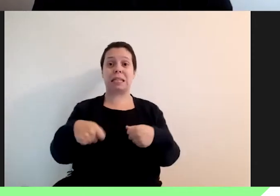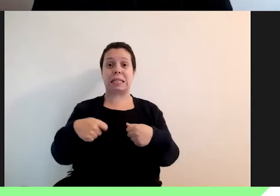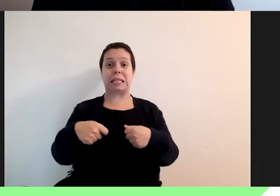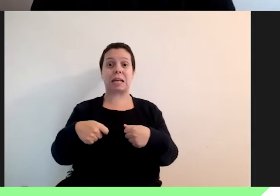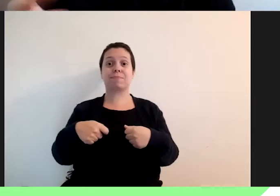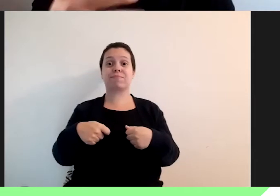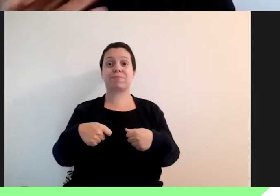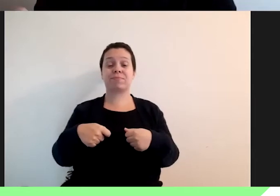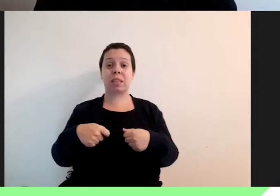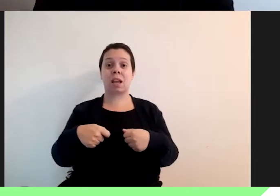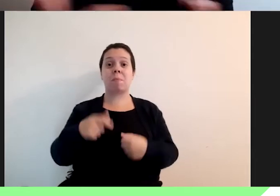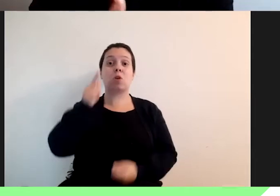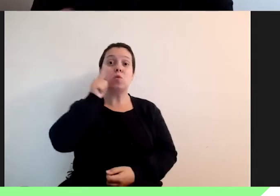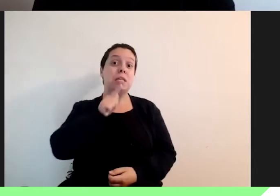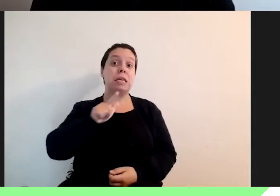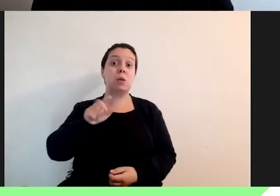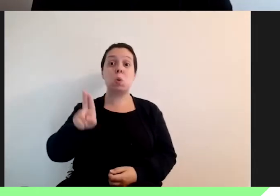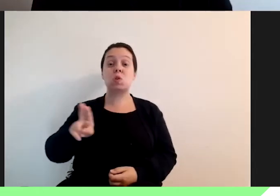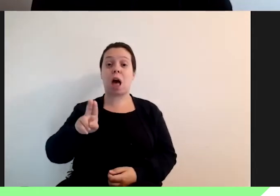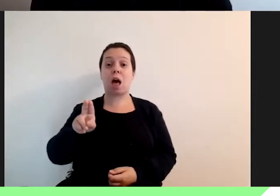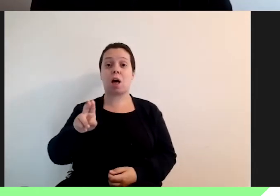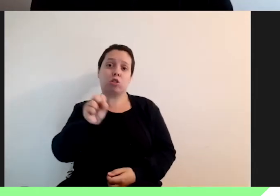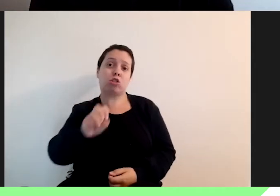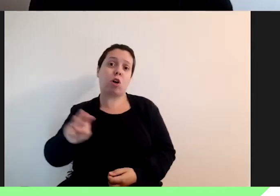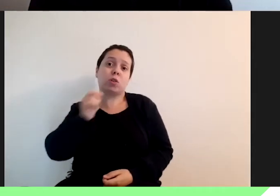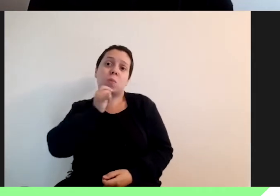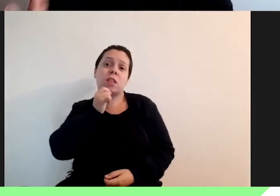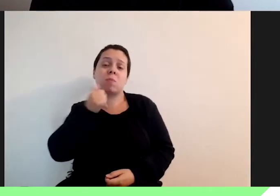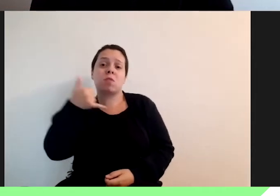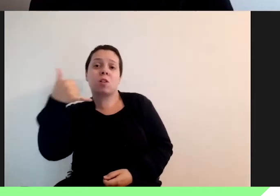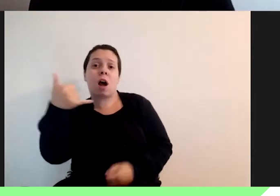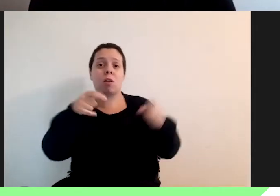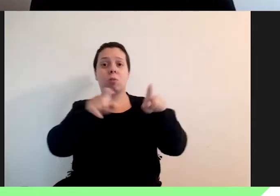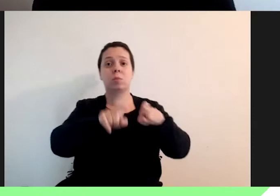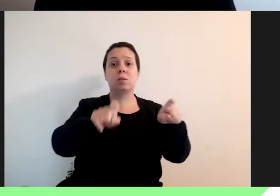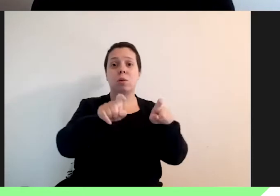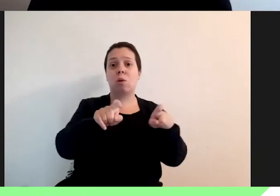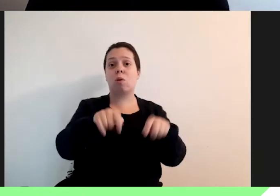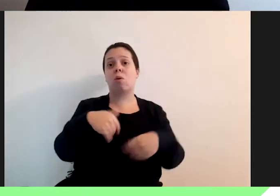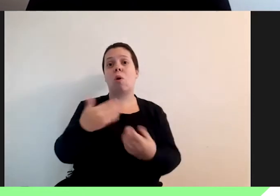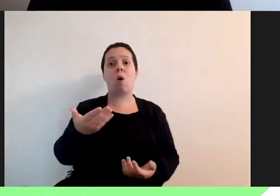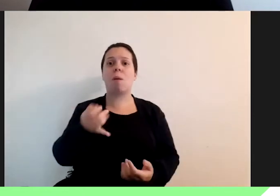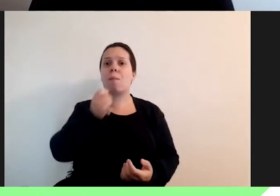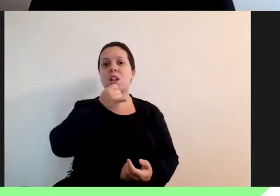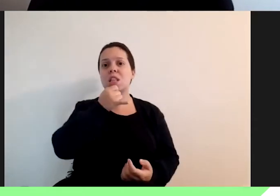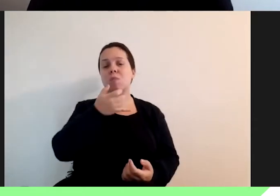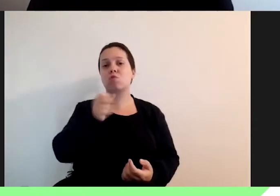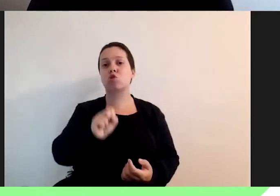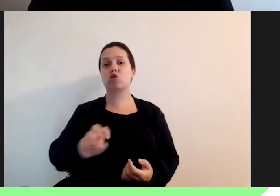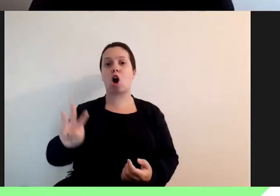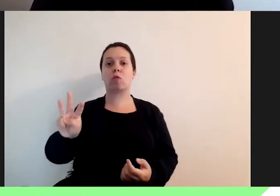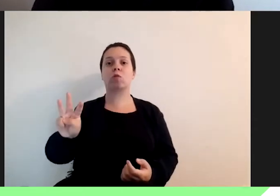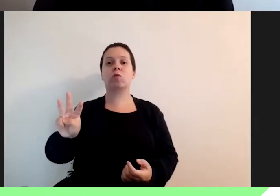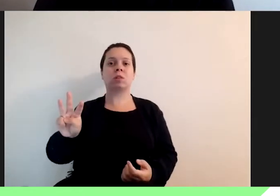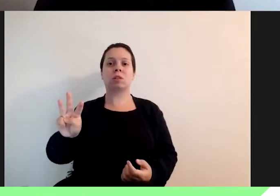de softwares aí de celular e computador, ou até de softwares de, sei lá, de edição de imagem, como alguns softwares